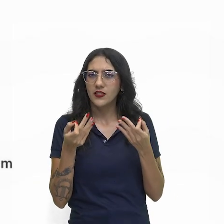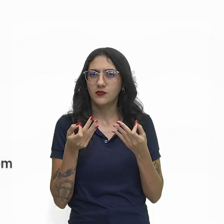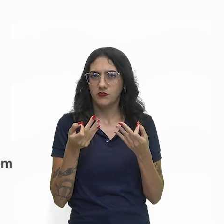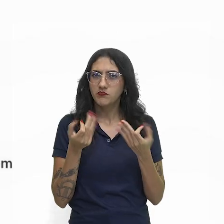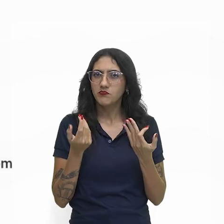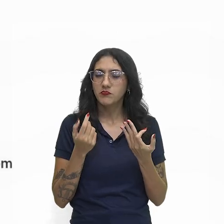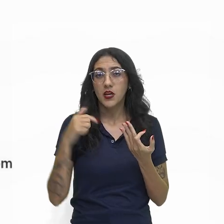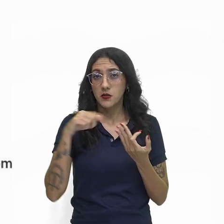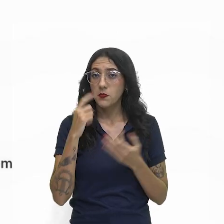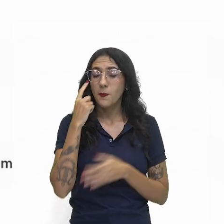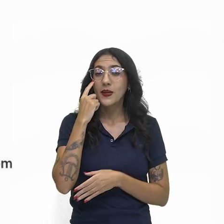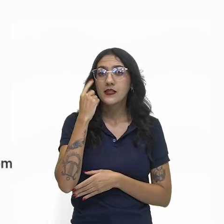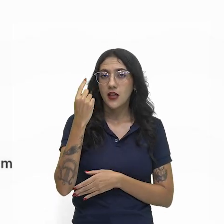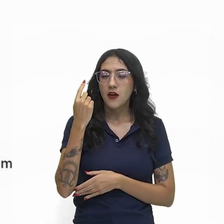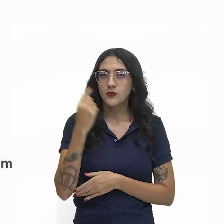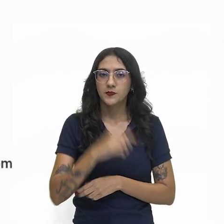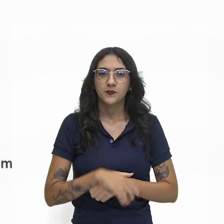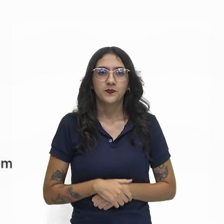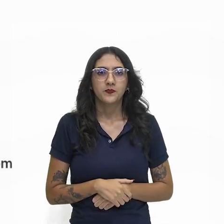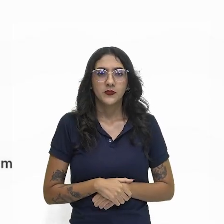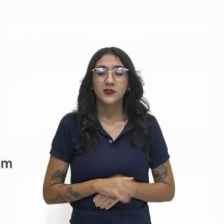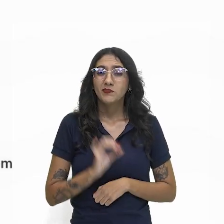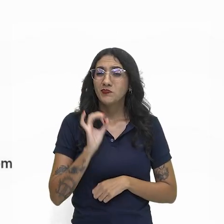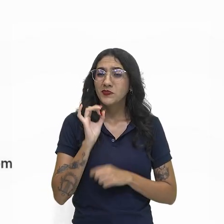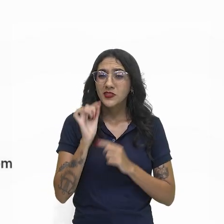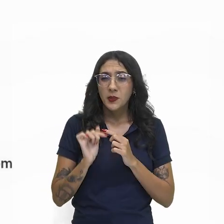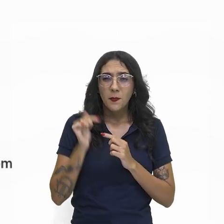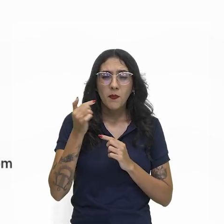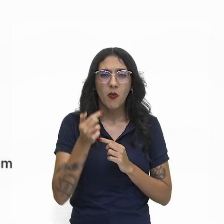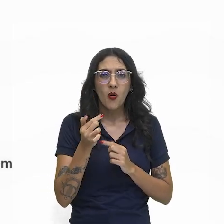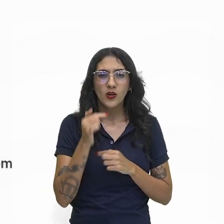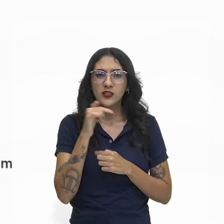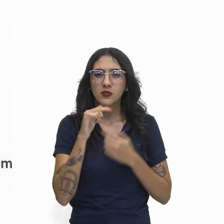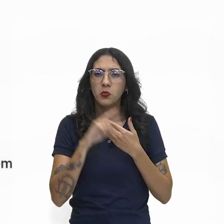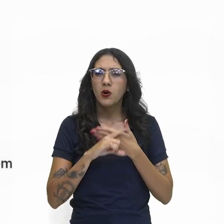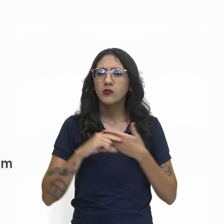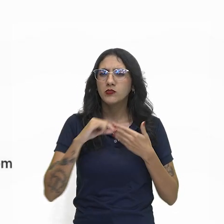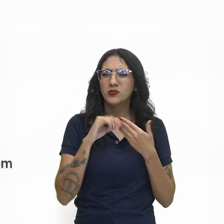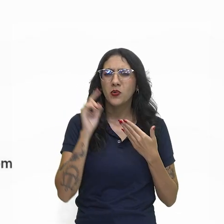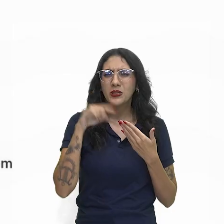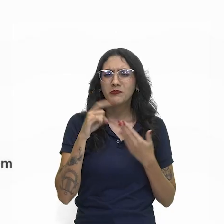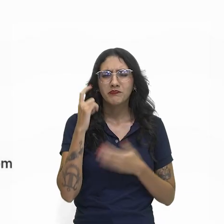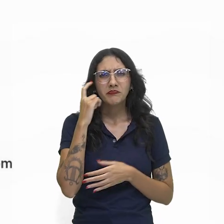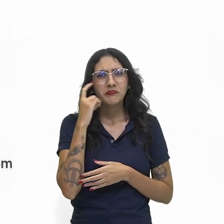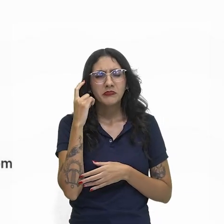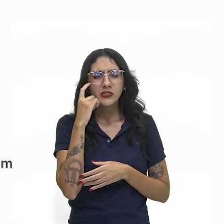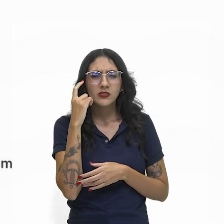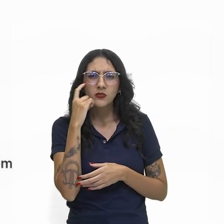Porque só quando Kepler abandona essa ideia, ele passou muito tempo